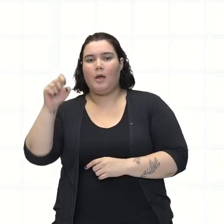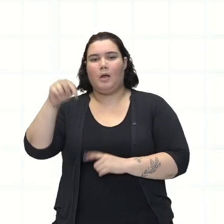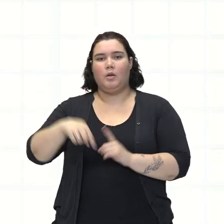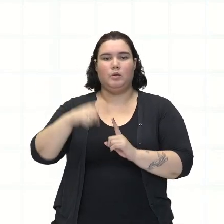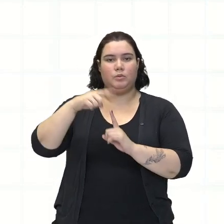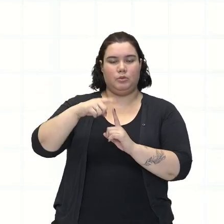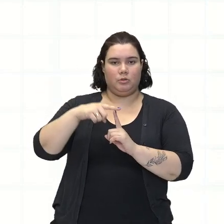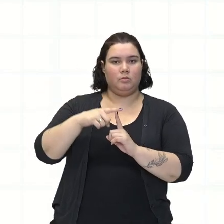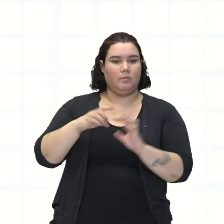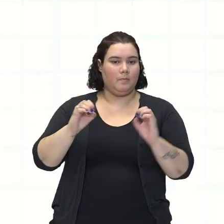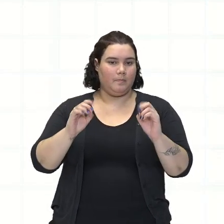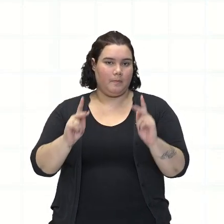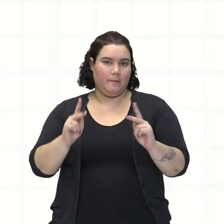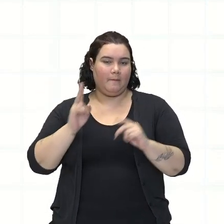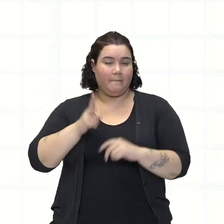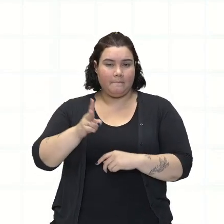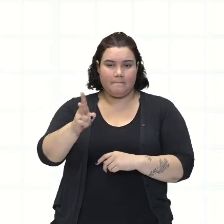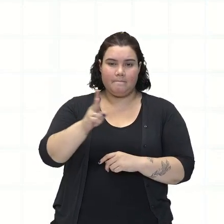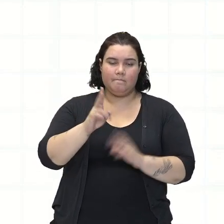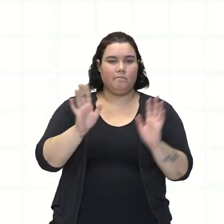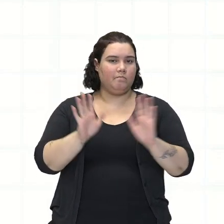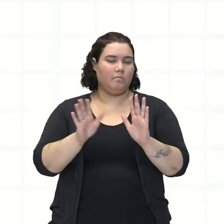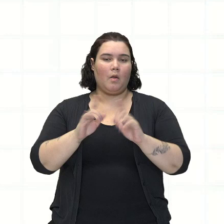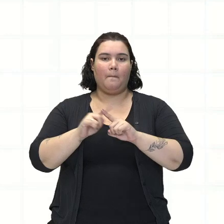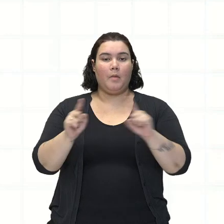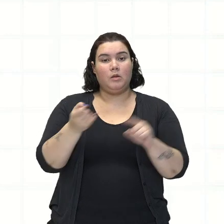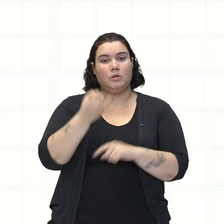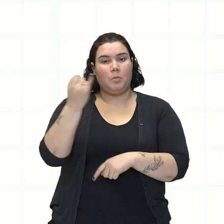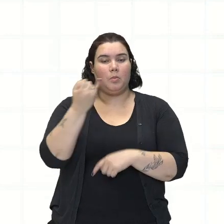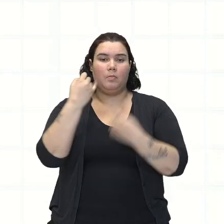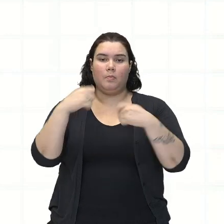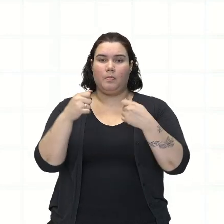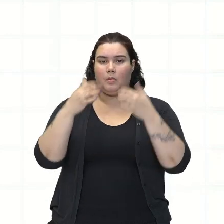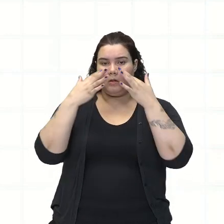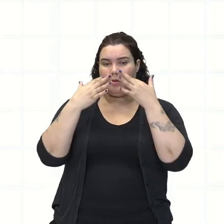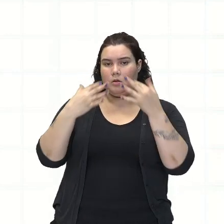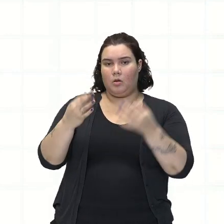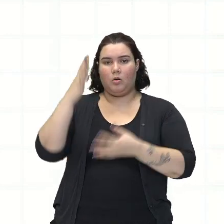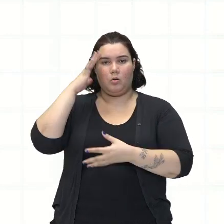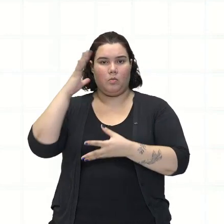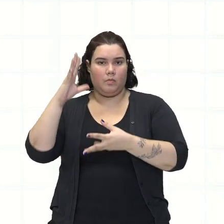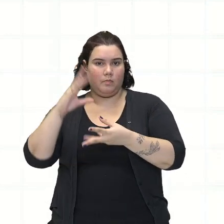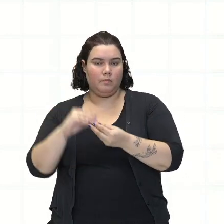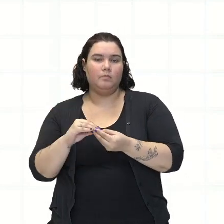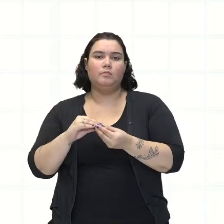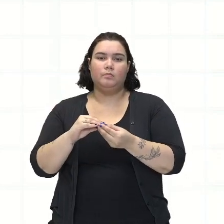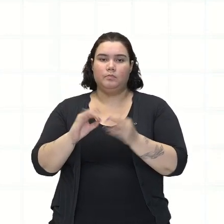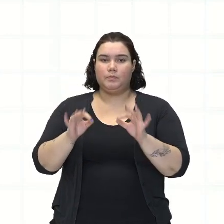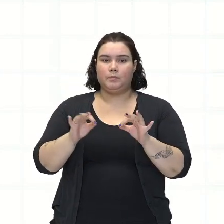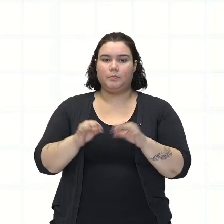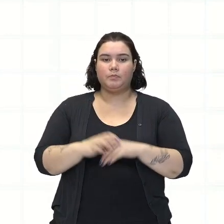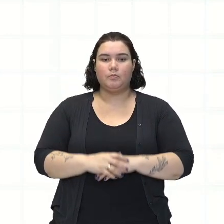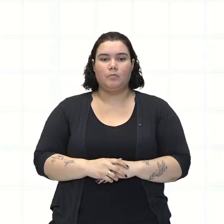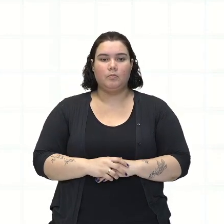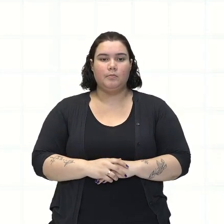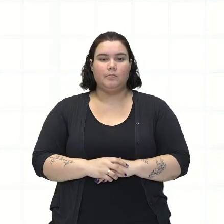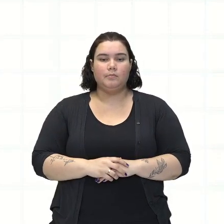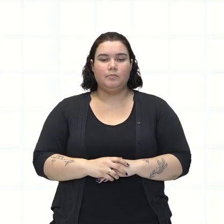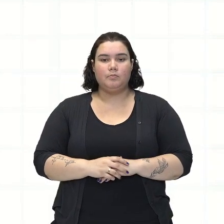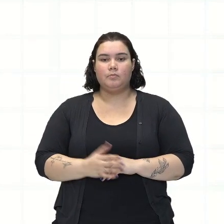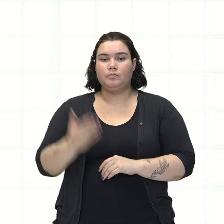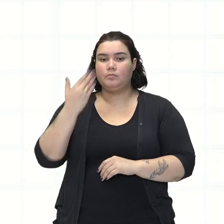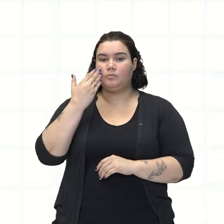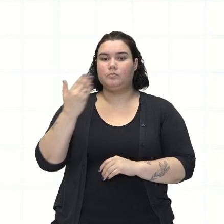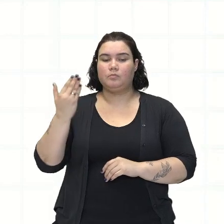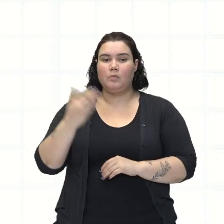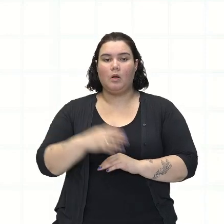bom? Não vai ser sempre, mas é importante que a gente consiga compreender que provavelmente será. E o